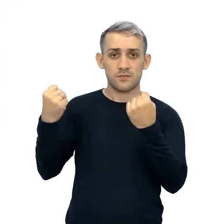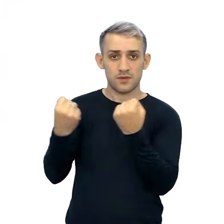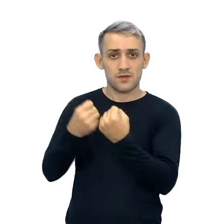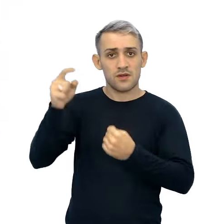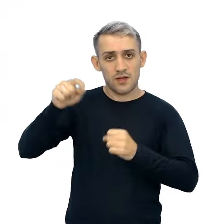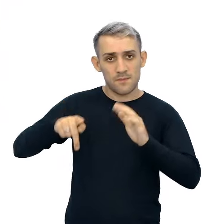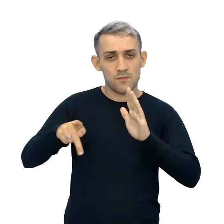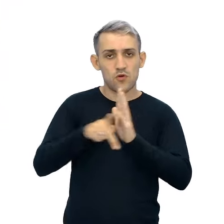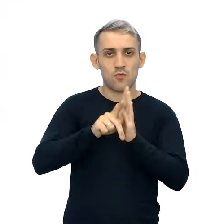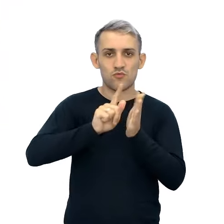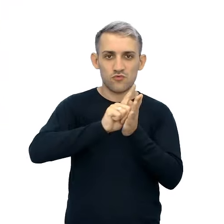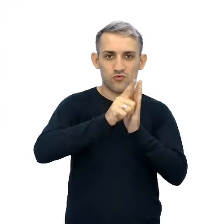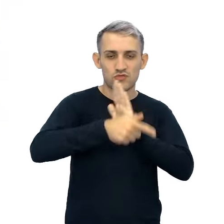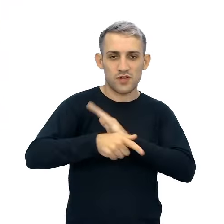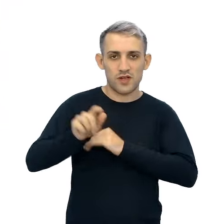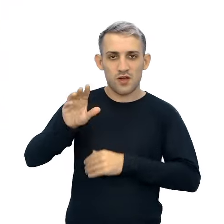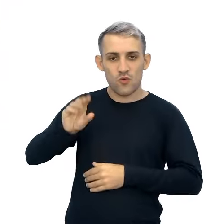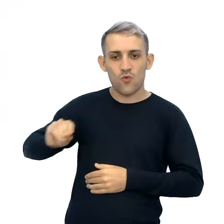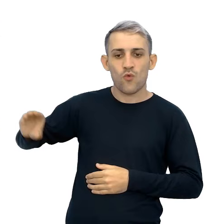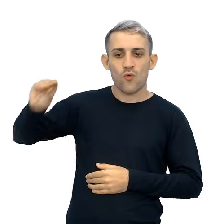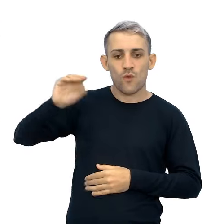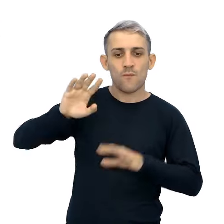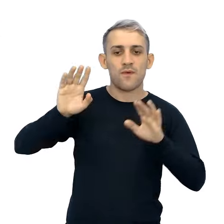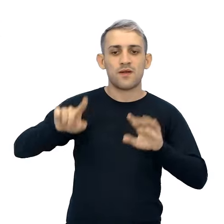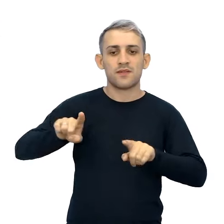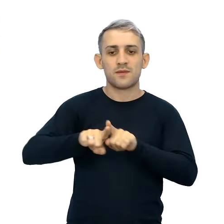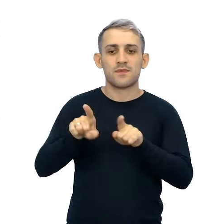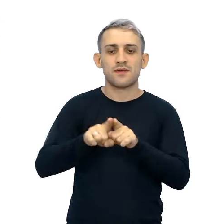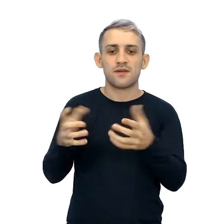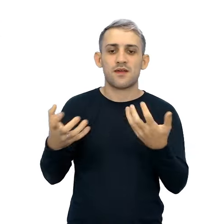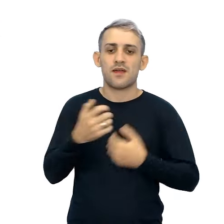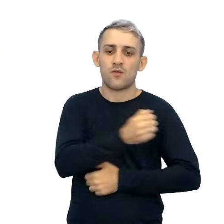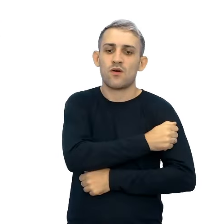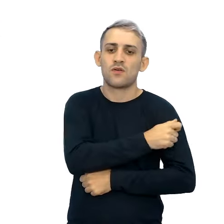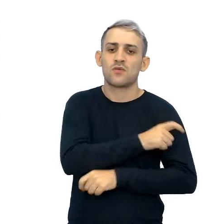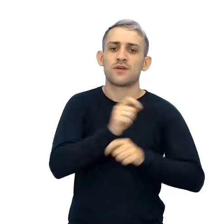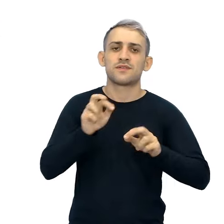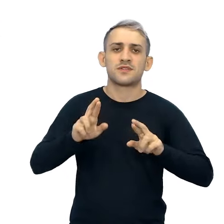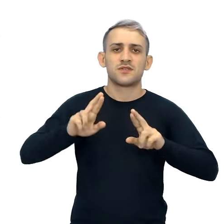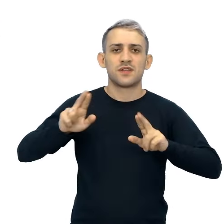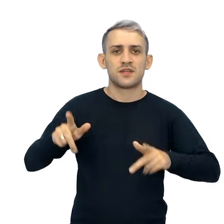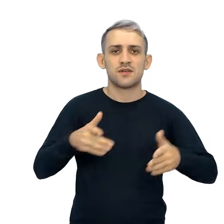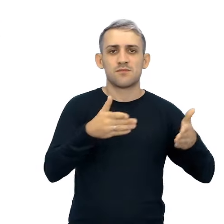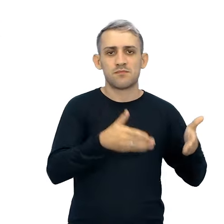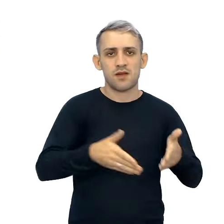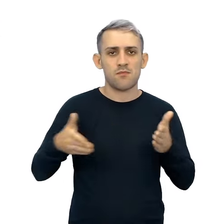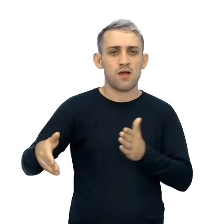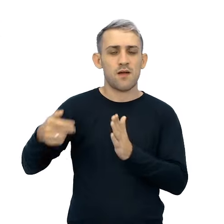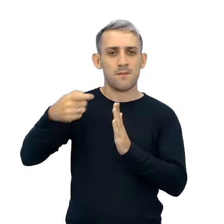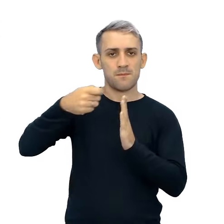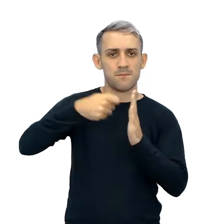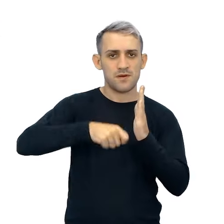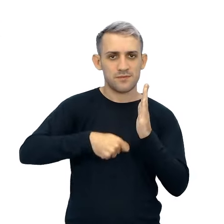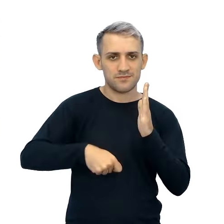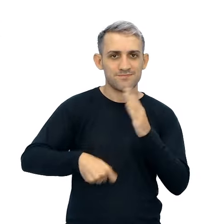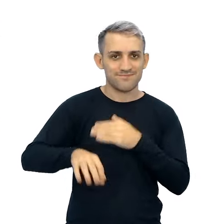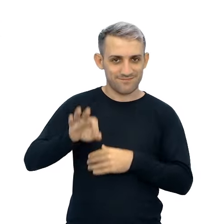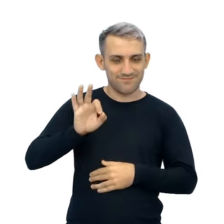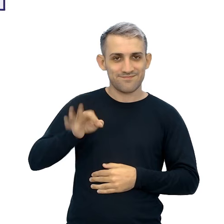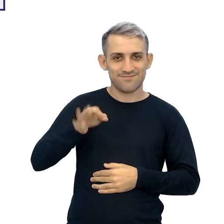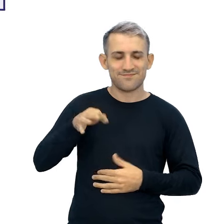gênero textual oral, mas que exige do estudante diferentes etapas de processos escritos. Não é